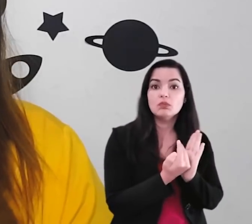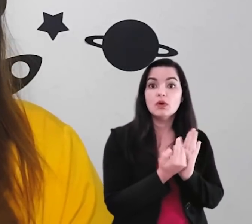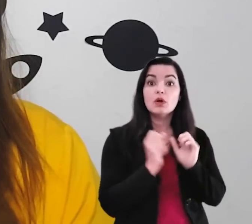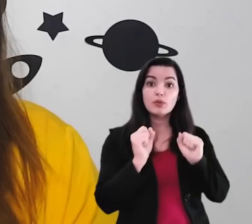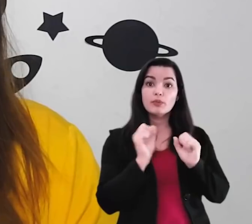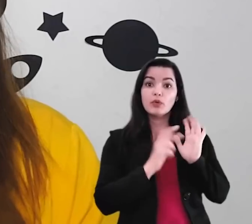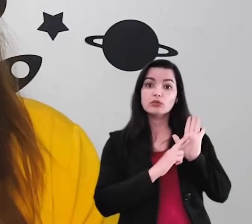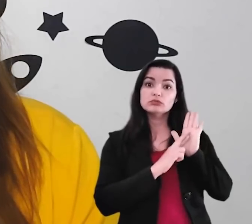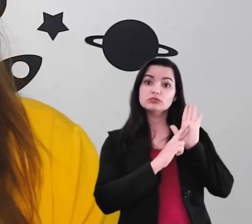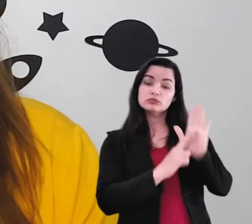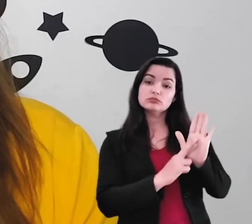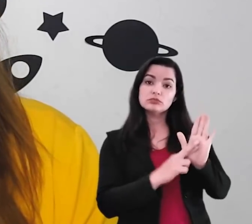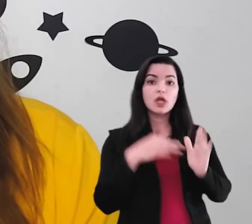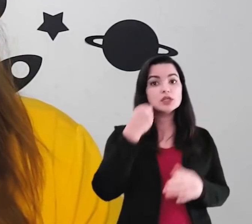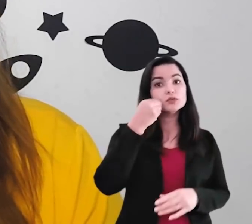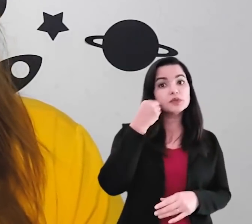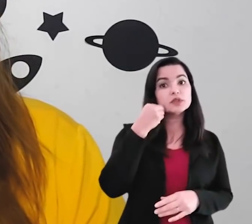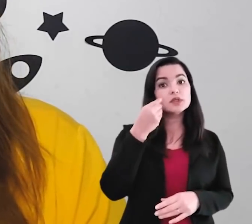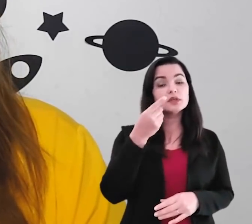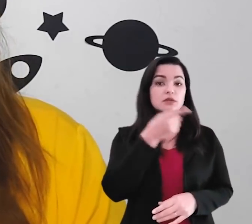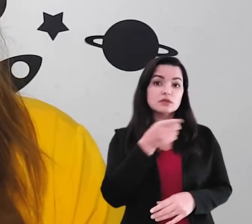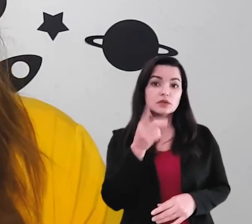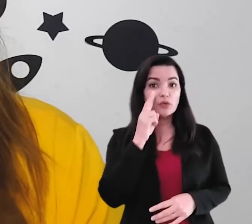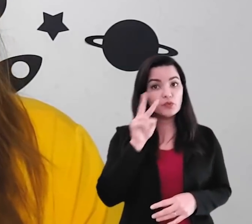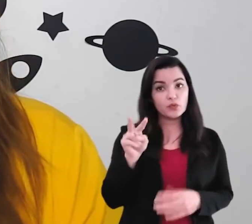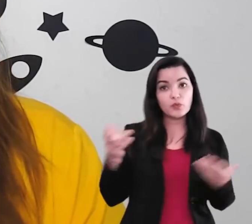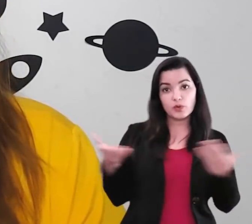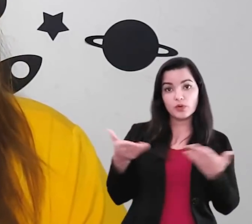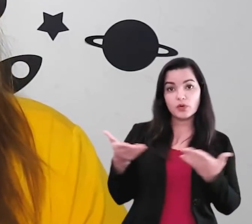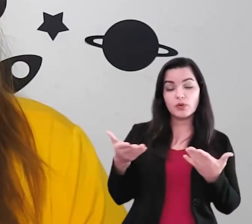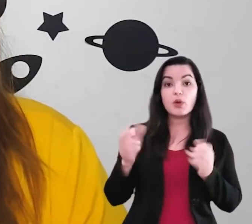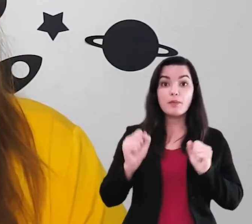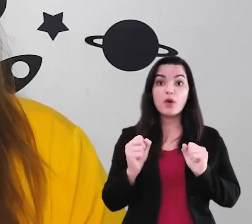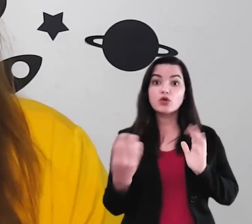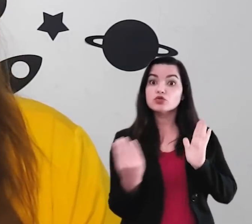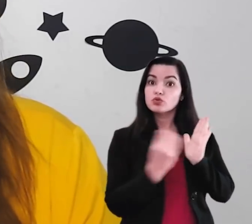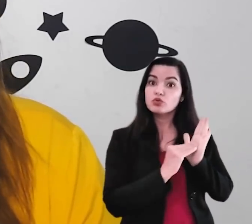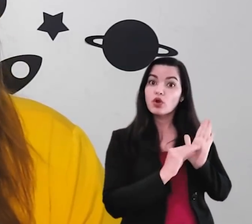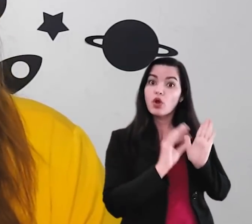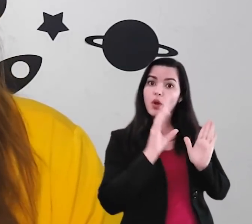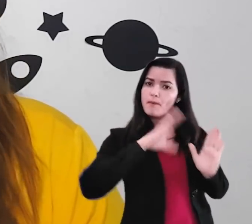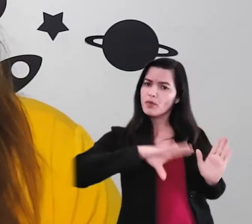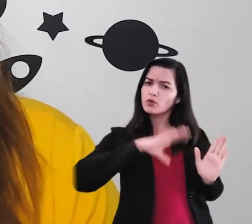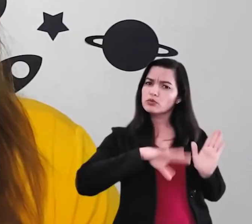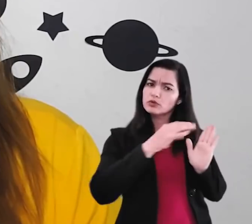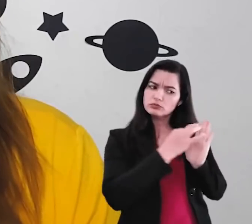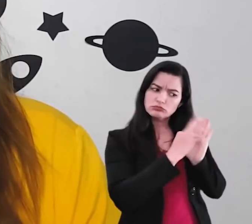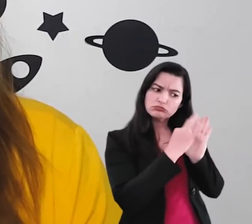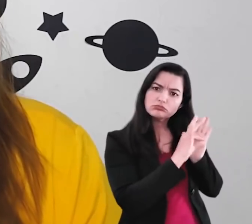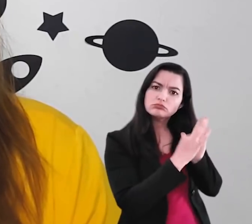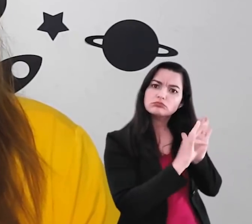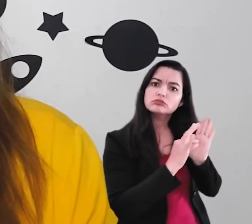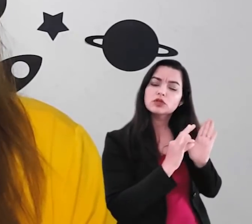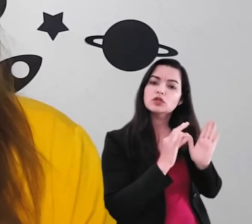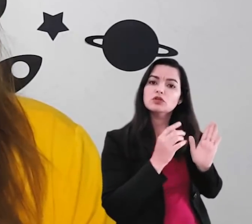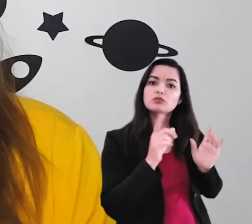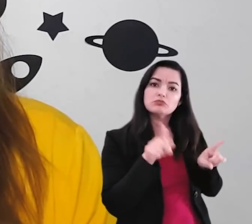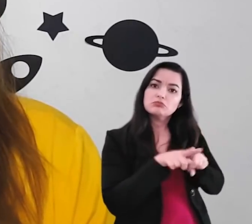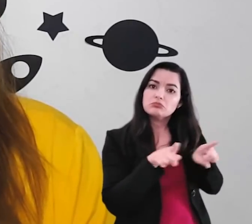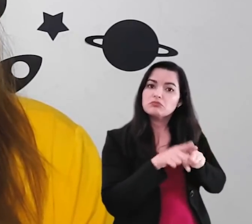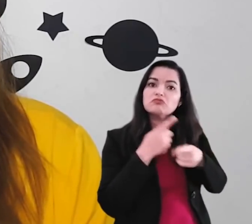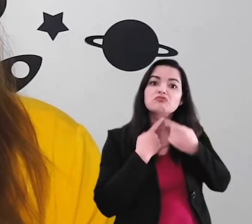te mostrar. Você pode colocar algumas frases importantes que explique como que ocorre